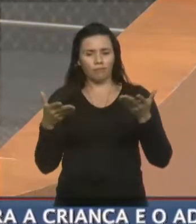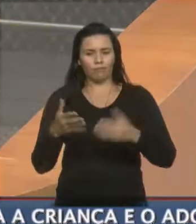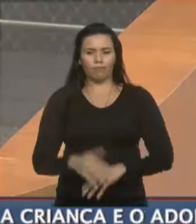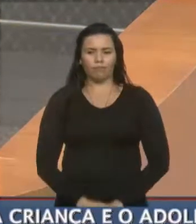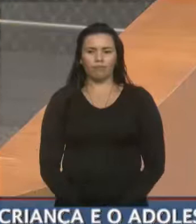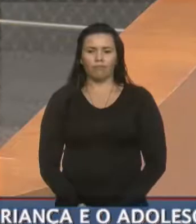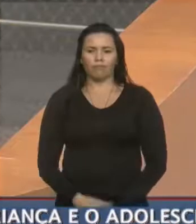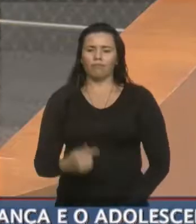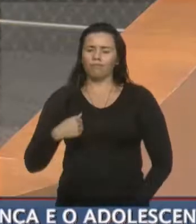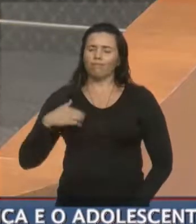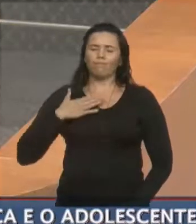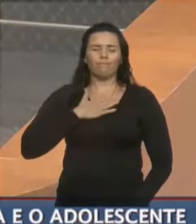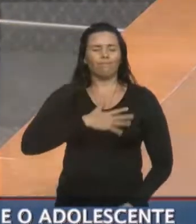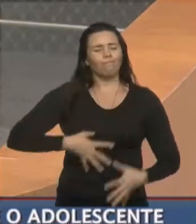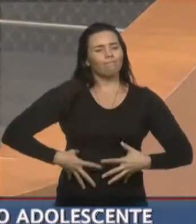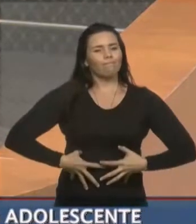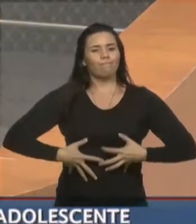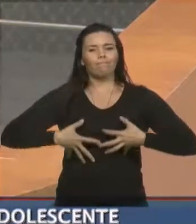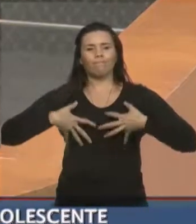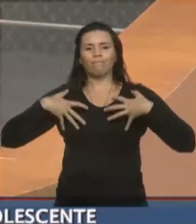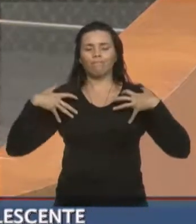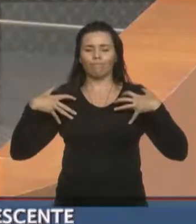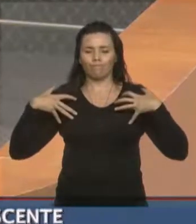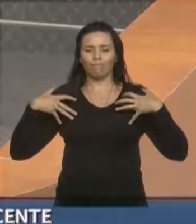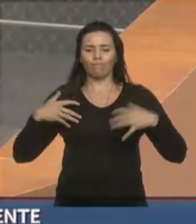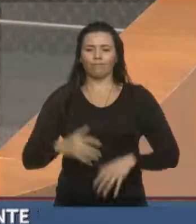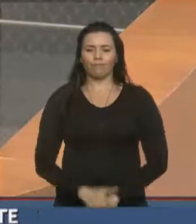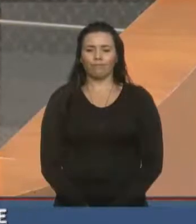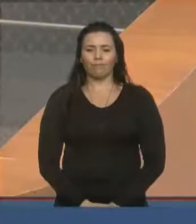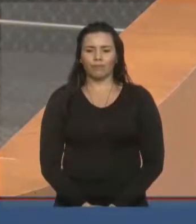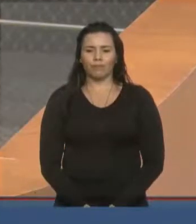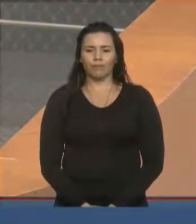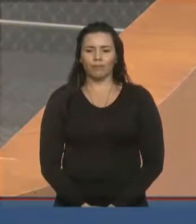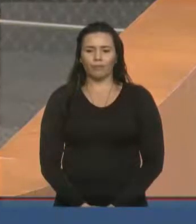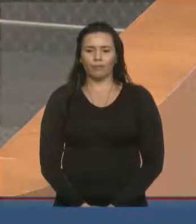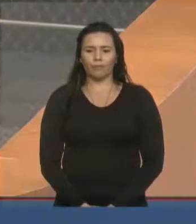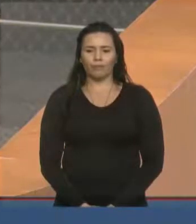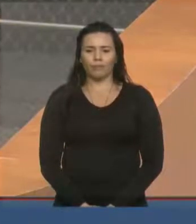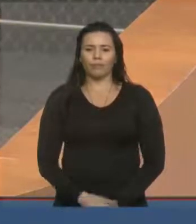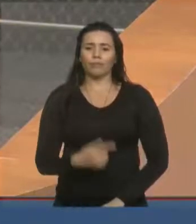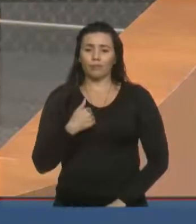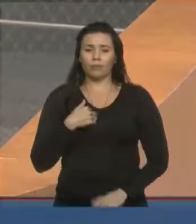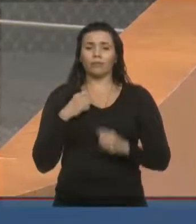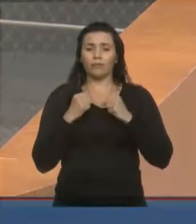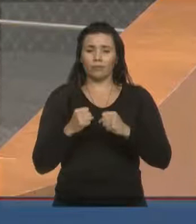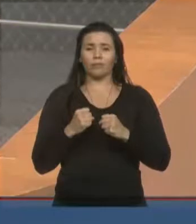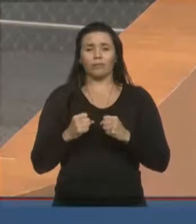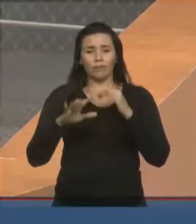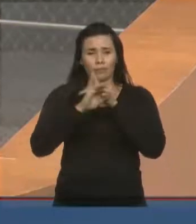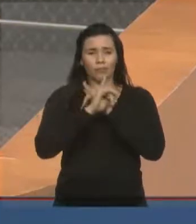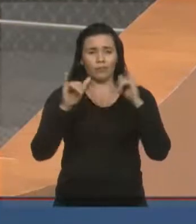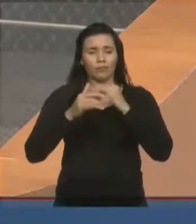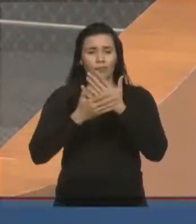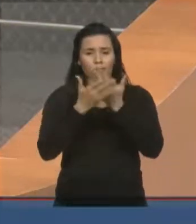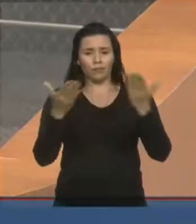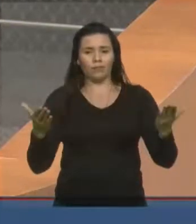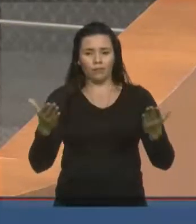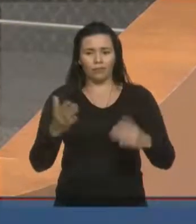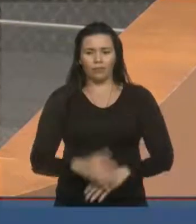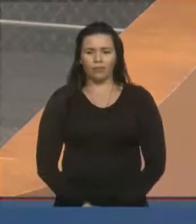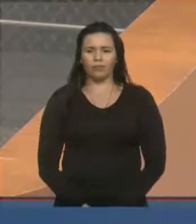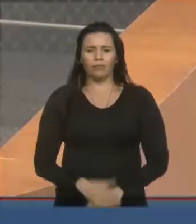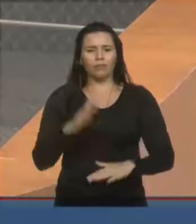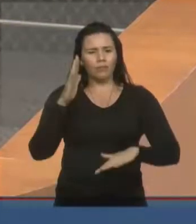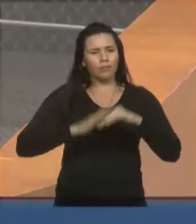Com imensa satisfação e alegria, que eu posso dizer que os colegas que atuam durante todo